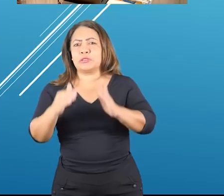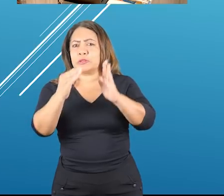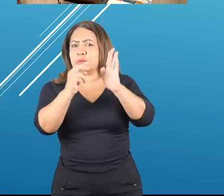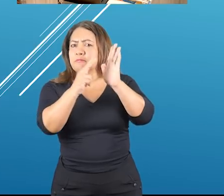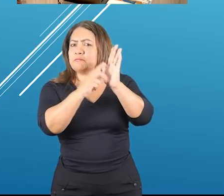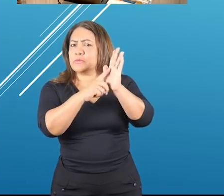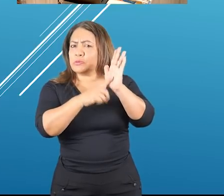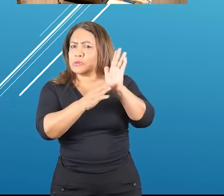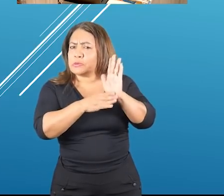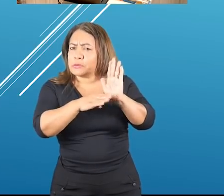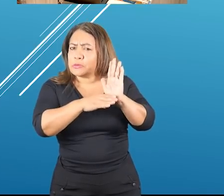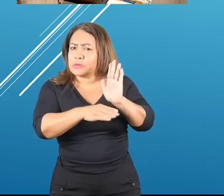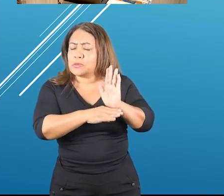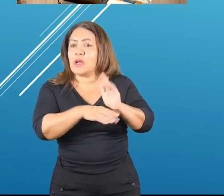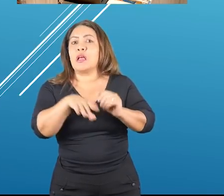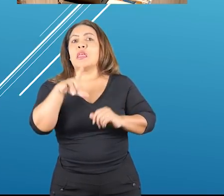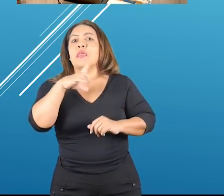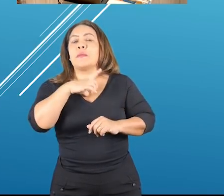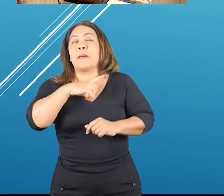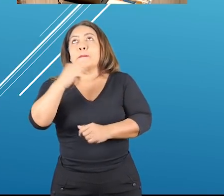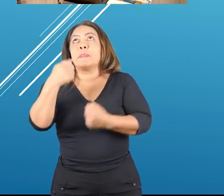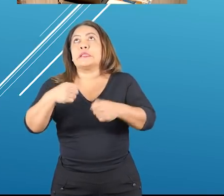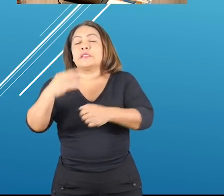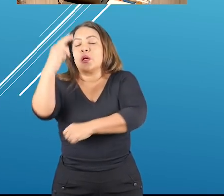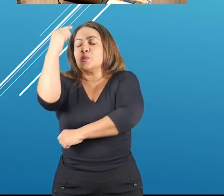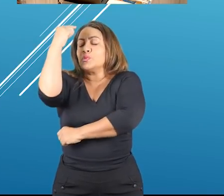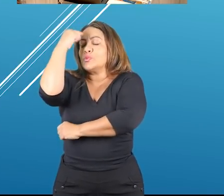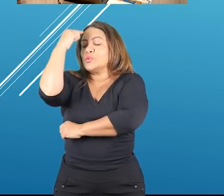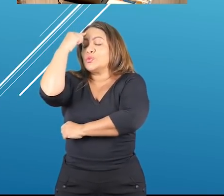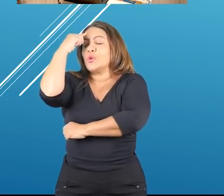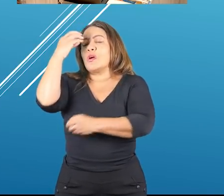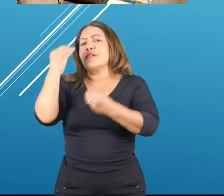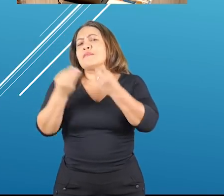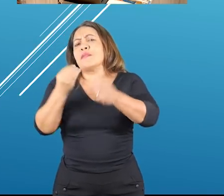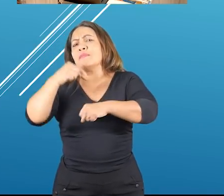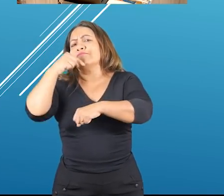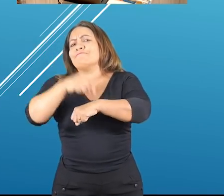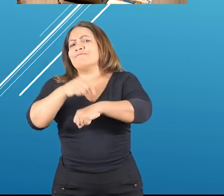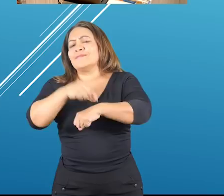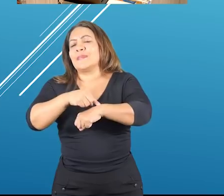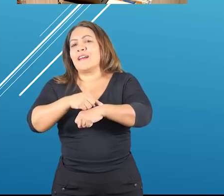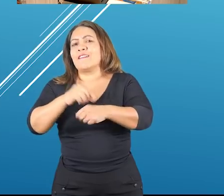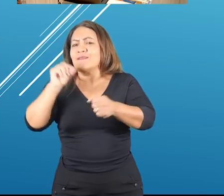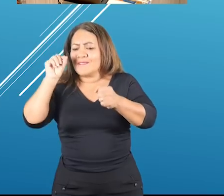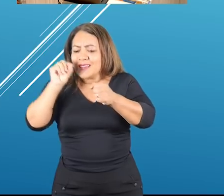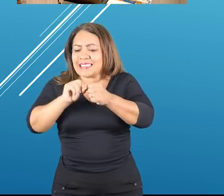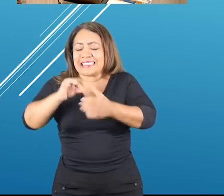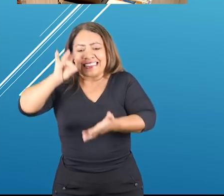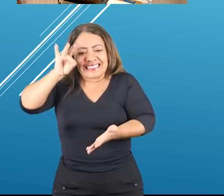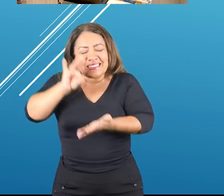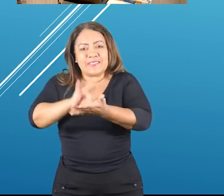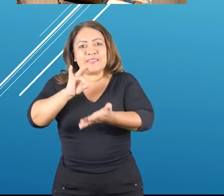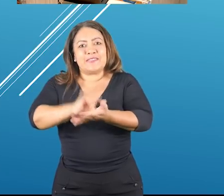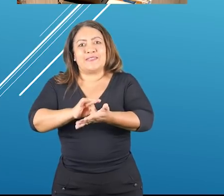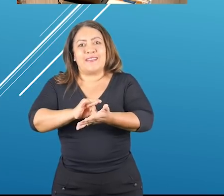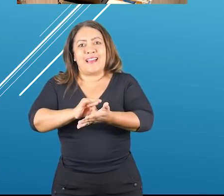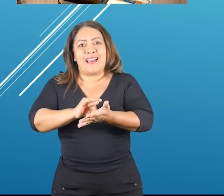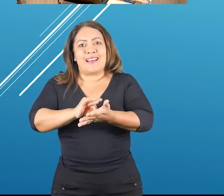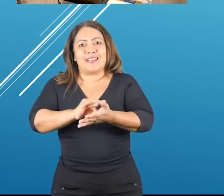legais, a gente, então, precisa pensar, neste momento, como efetivamente garantir